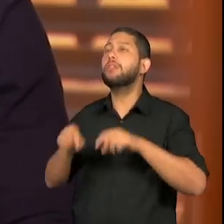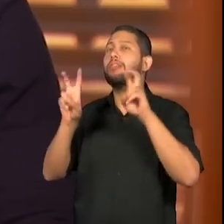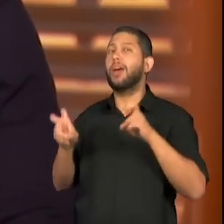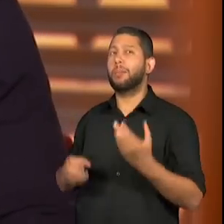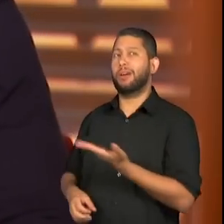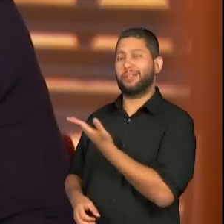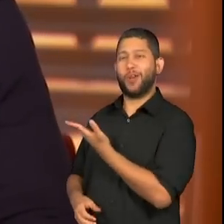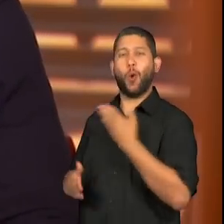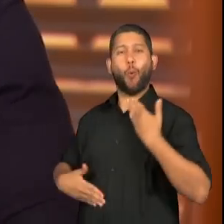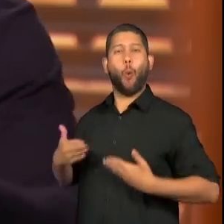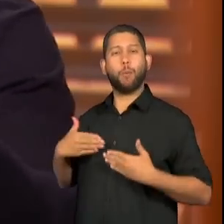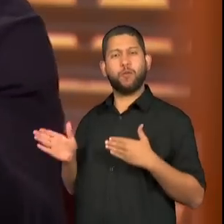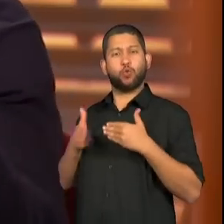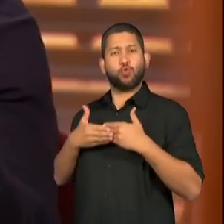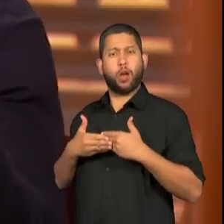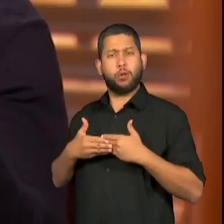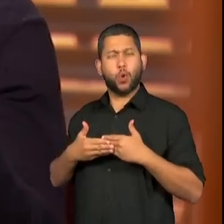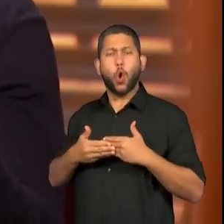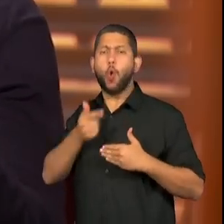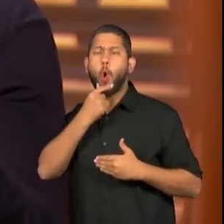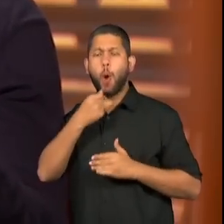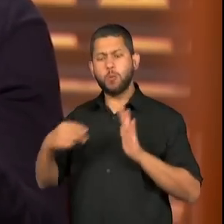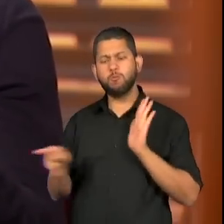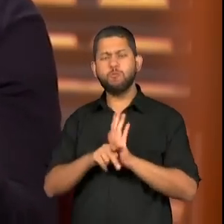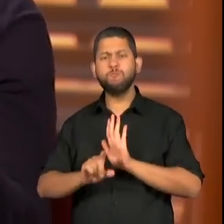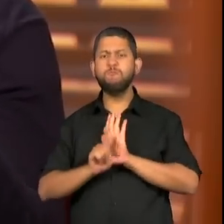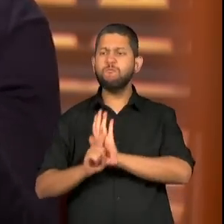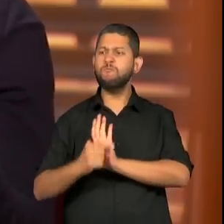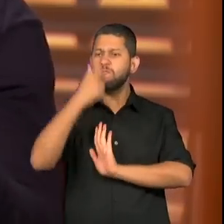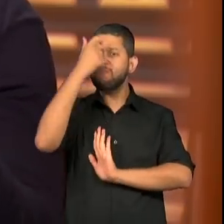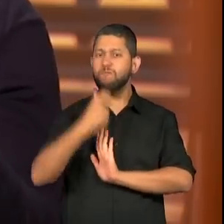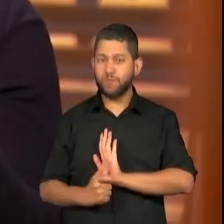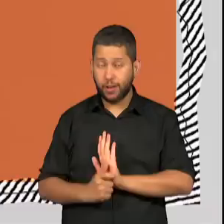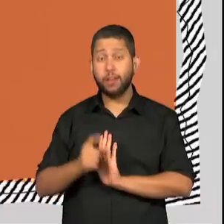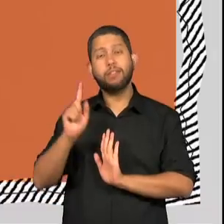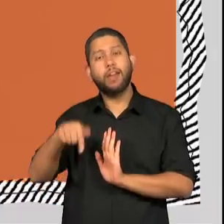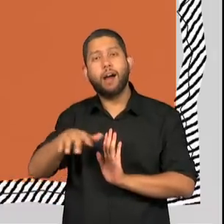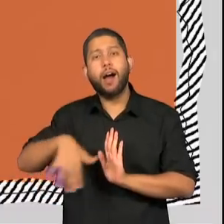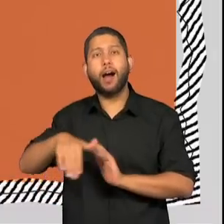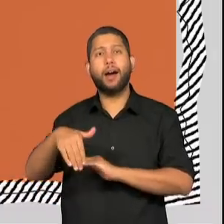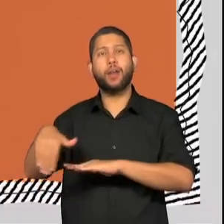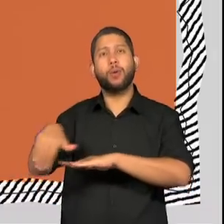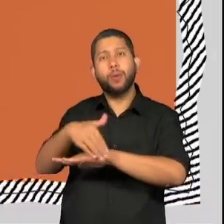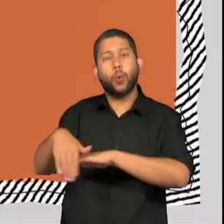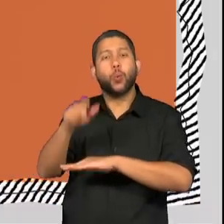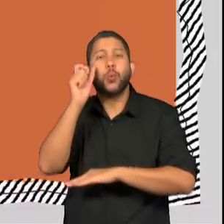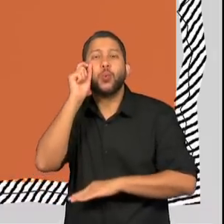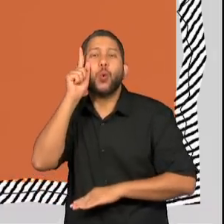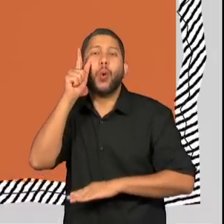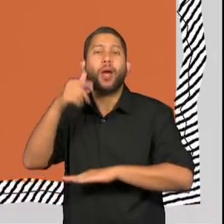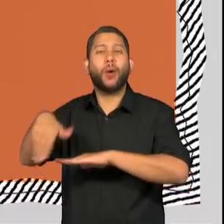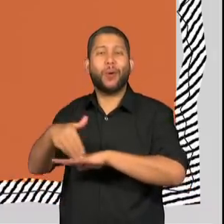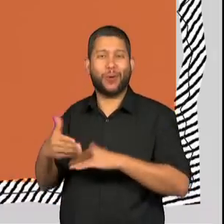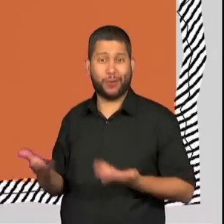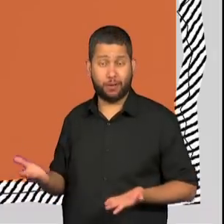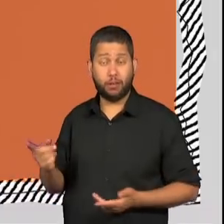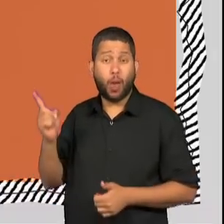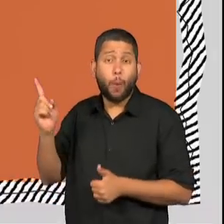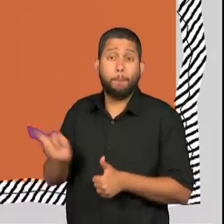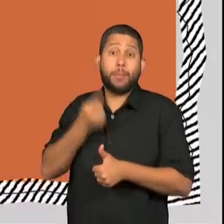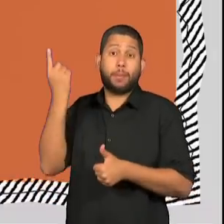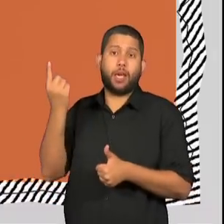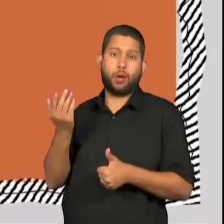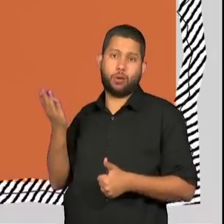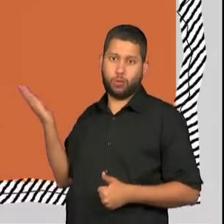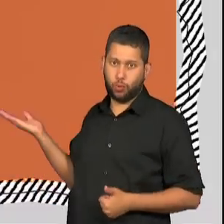Homens da Lei, que eram as duas músicas dele que tinha na coletânea Hip Hop Cultura de Rua, que é considerado, né, um dos primeiros discos